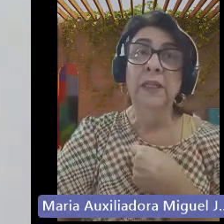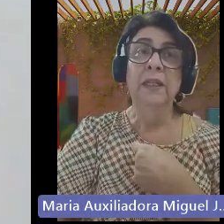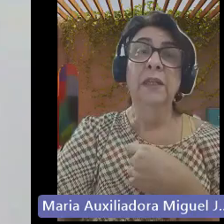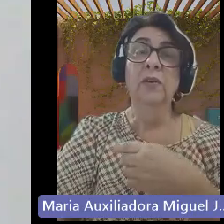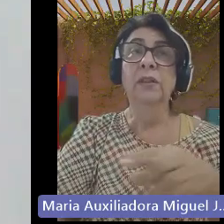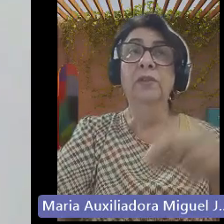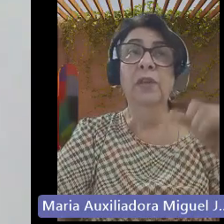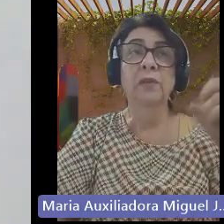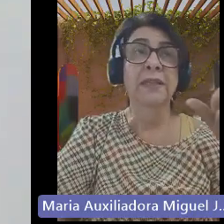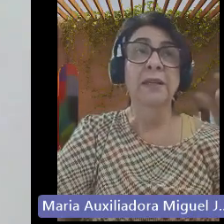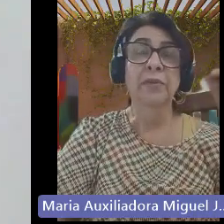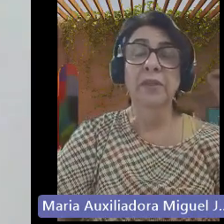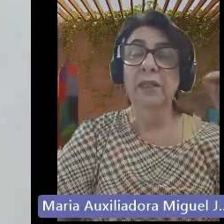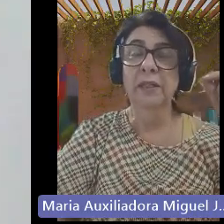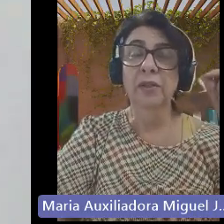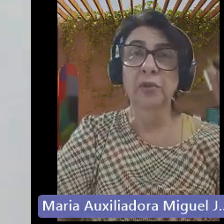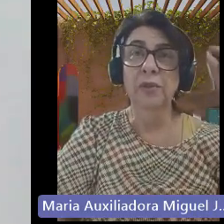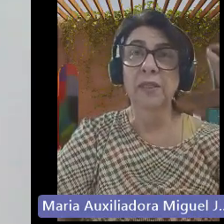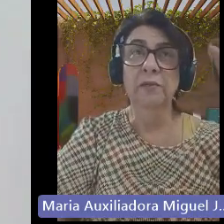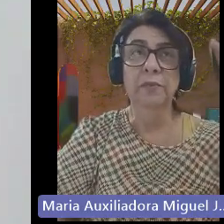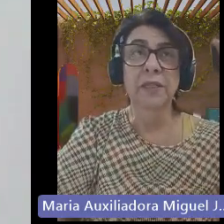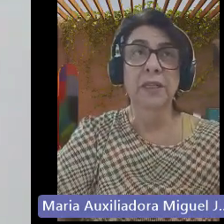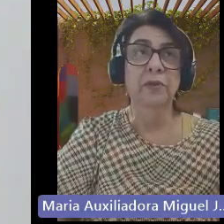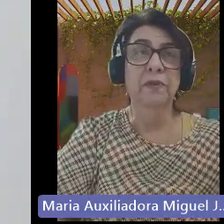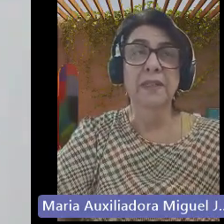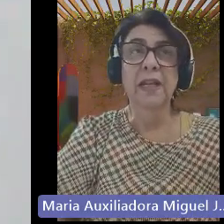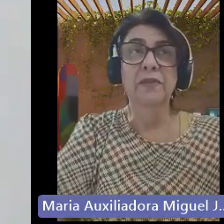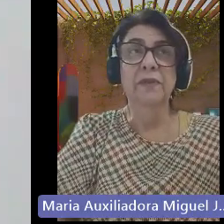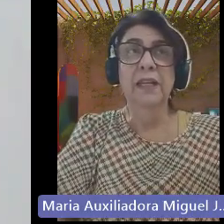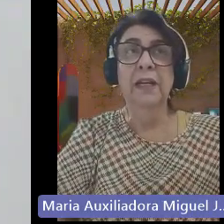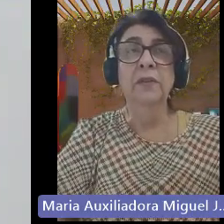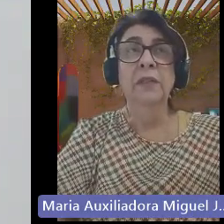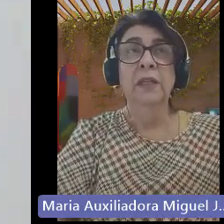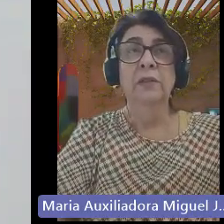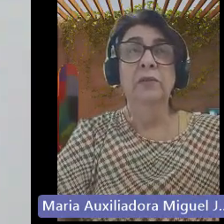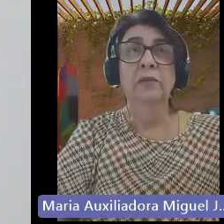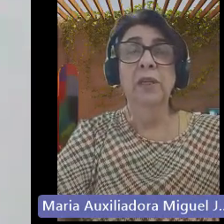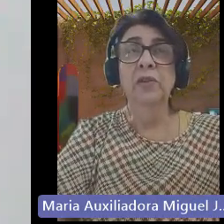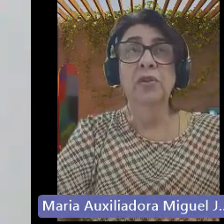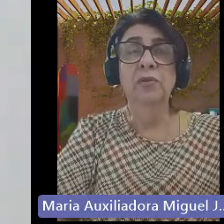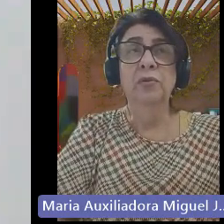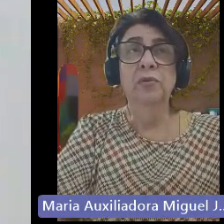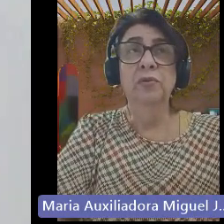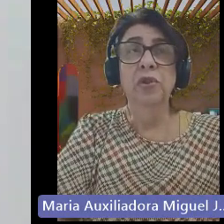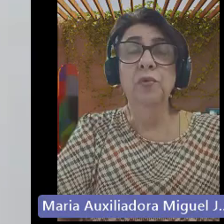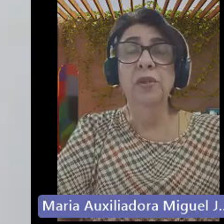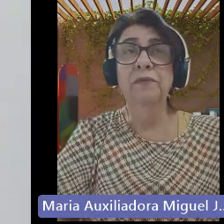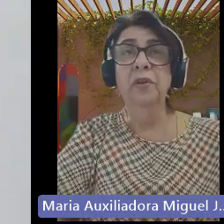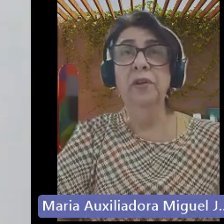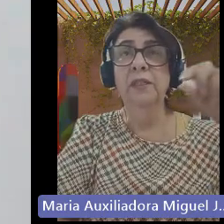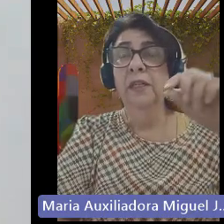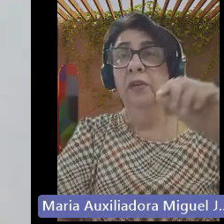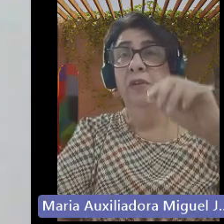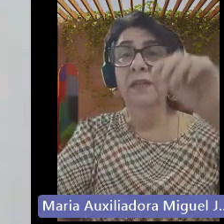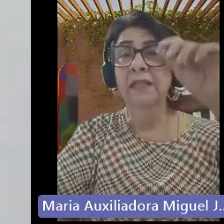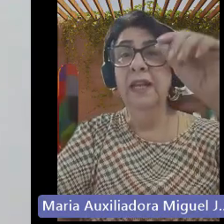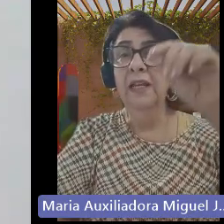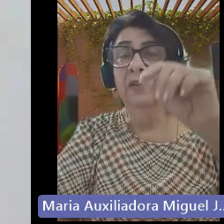comprovando que, olha, eu tenho um exemplo da instituição, por exemplo, Universidade Federal de Juiz de